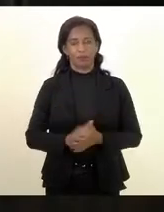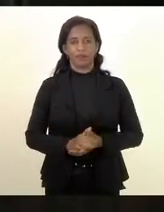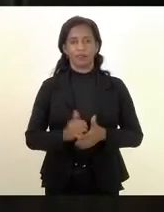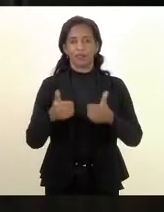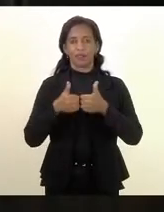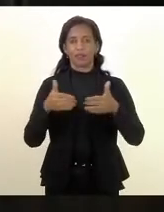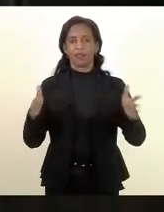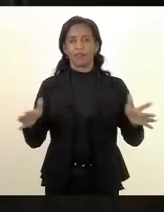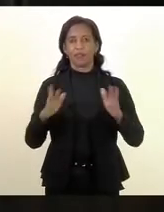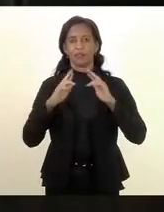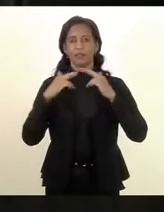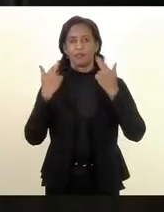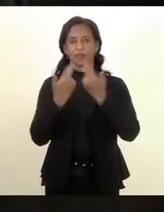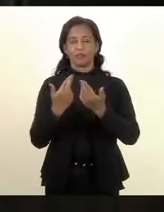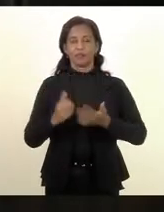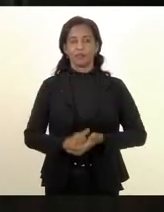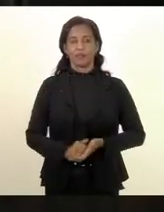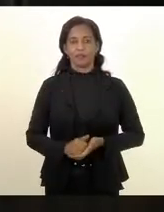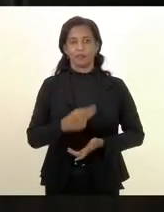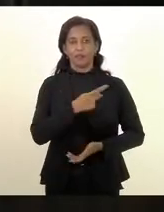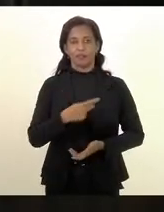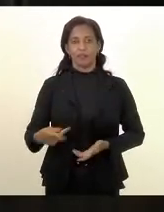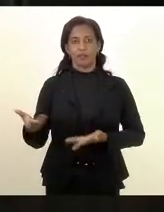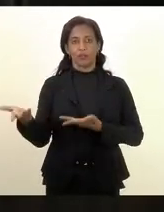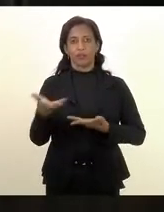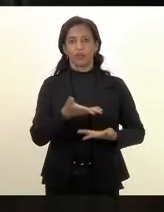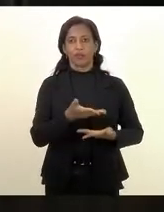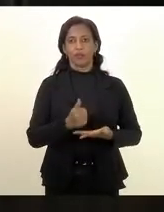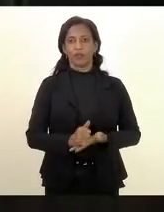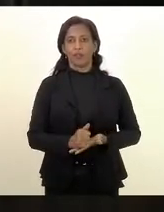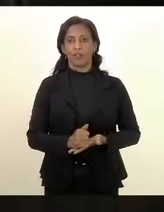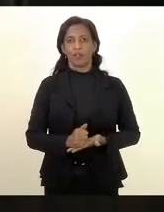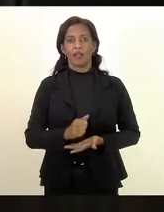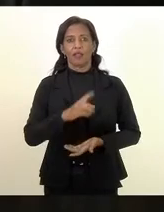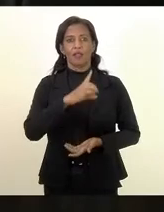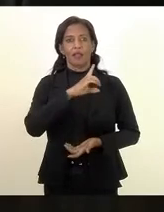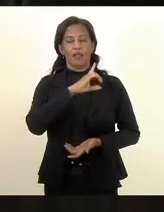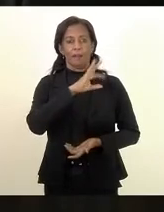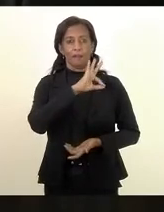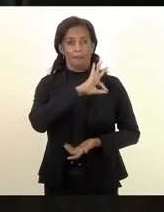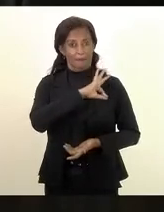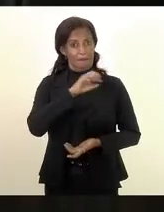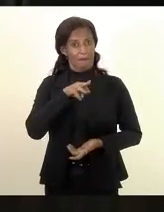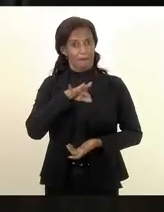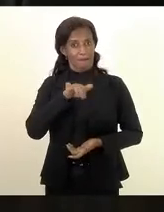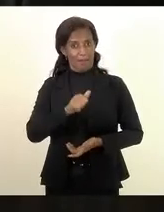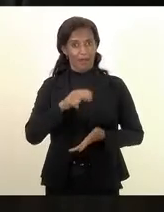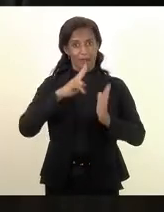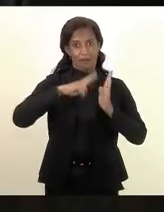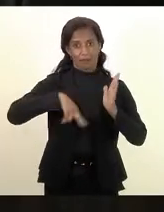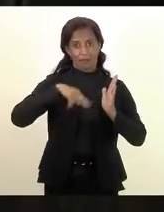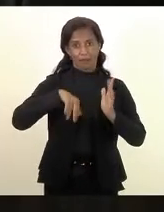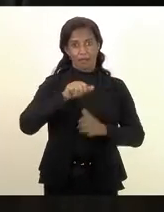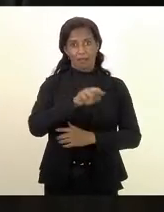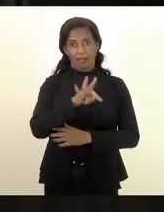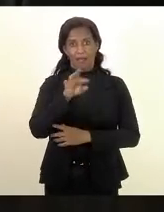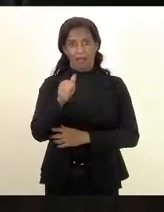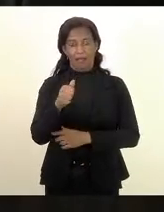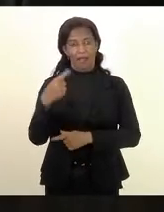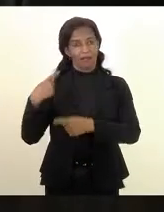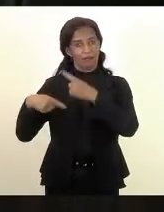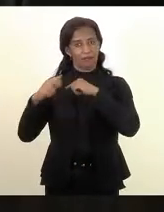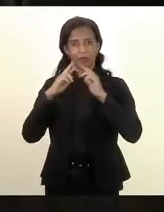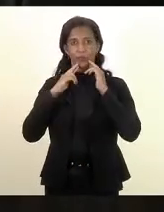aberta a sessão a presidência convida a nova deputada Marta Rocha para fazer a leitura da ata da sessão